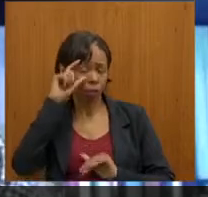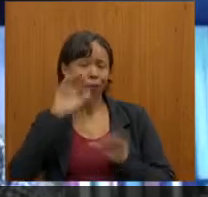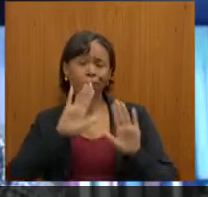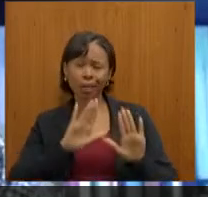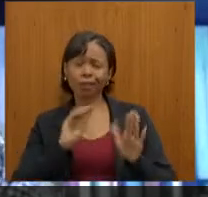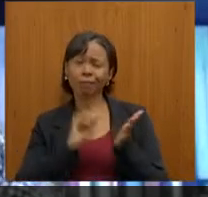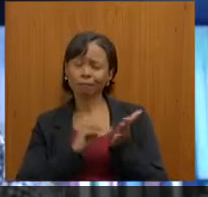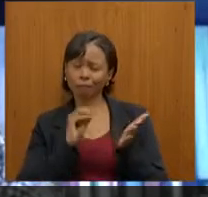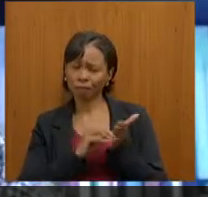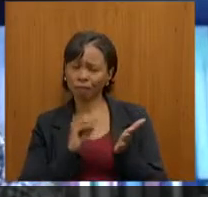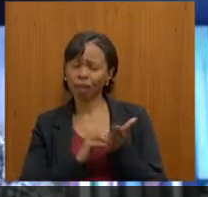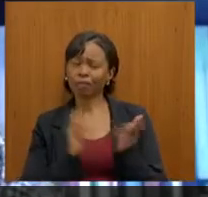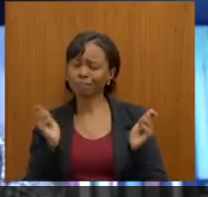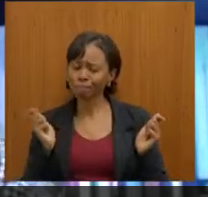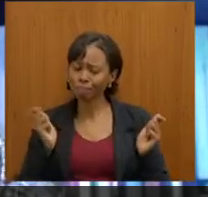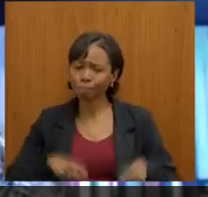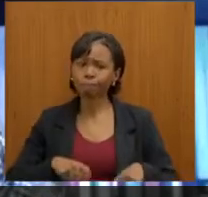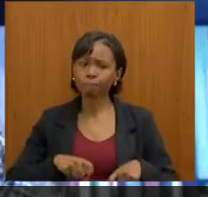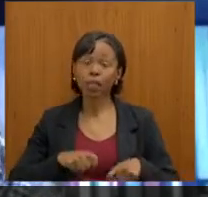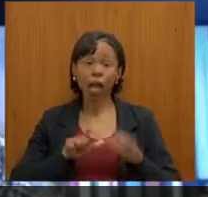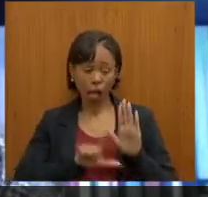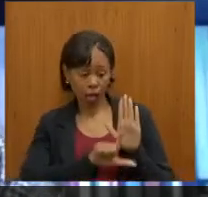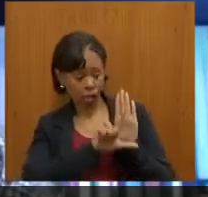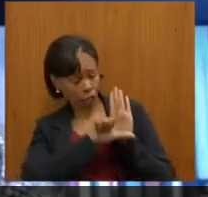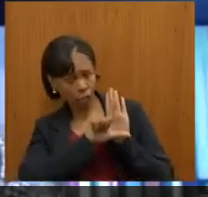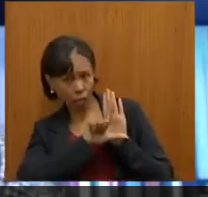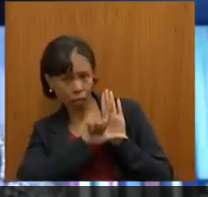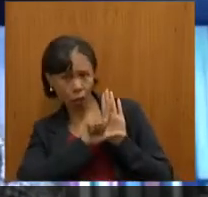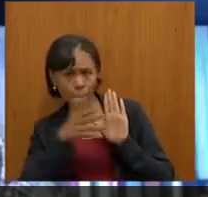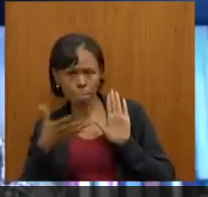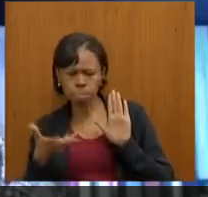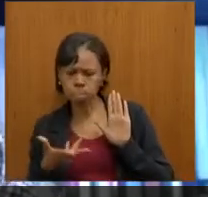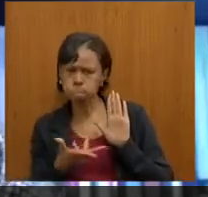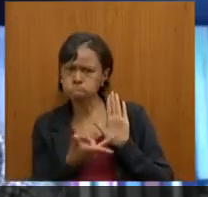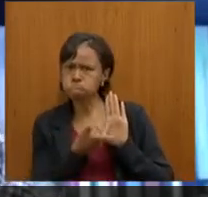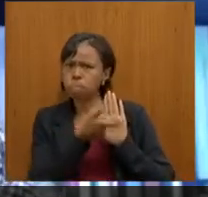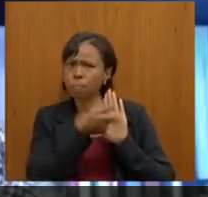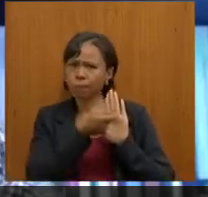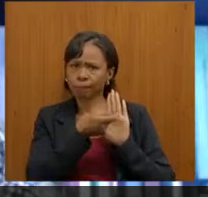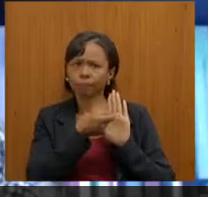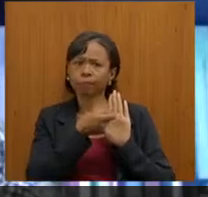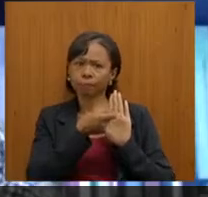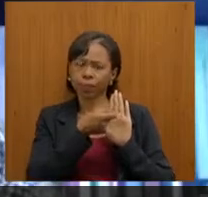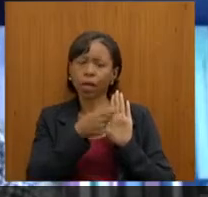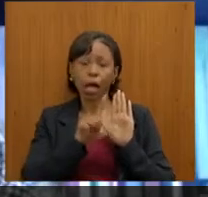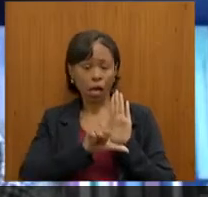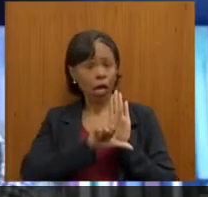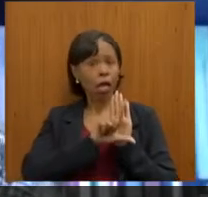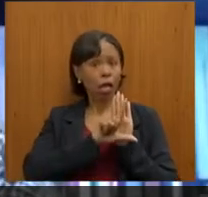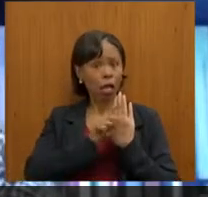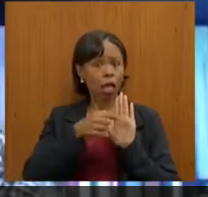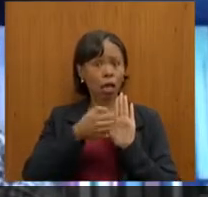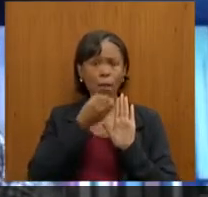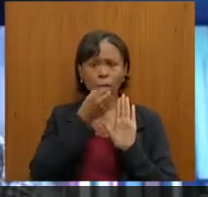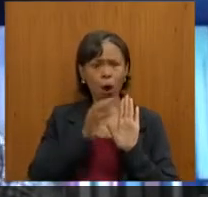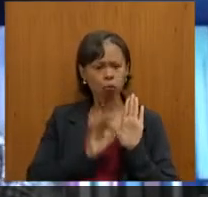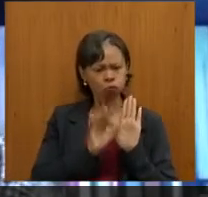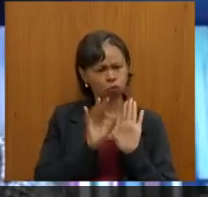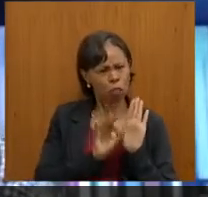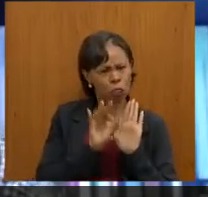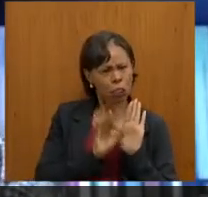efetividade à lei Ela é perfeita né Ela é uma lei é que foi muito bem